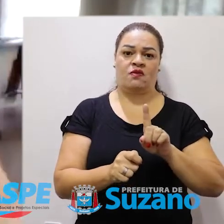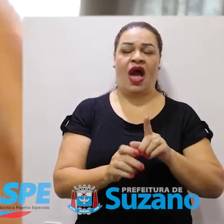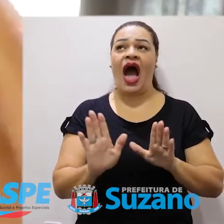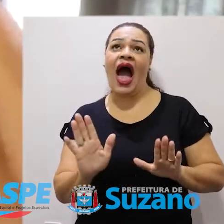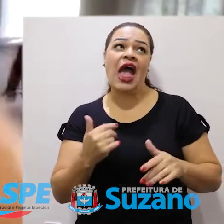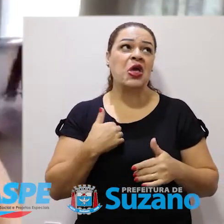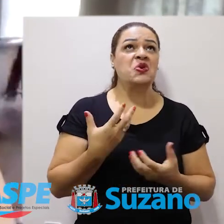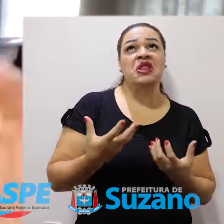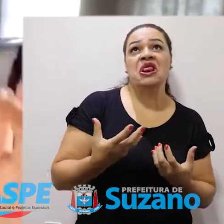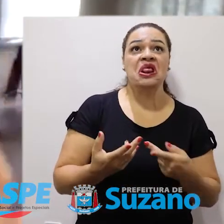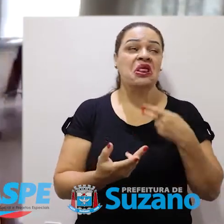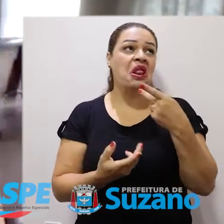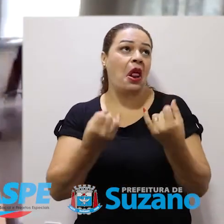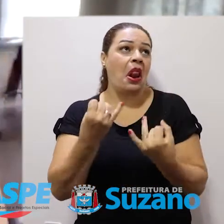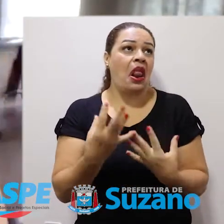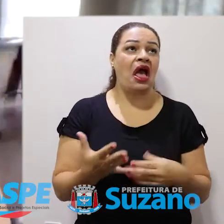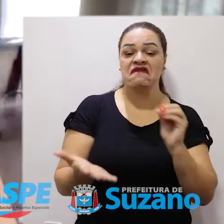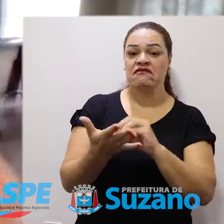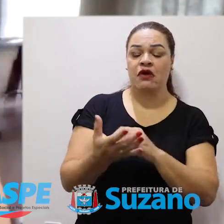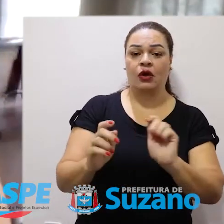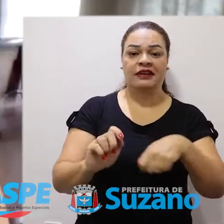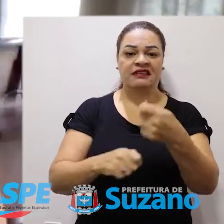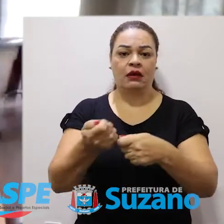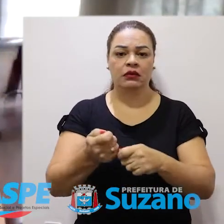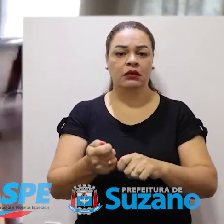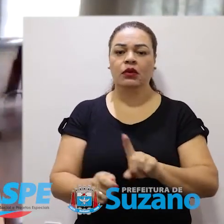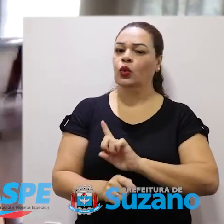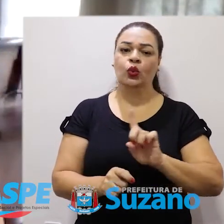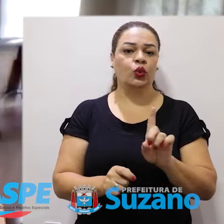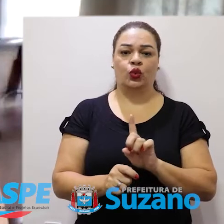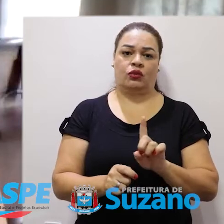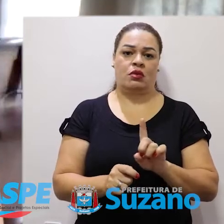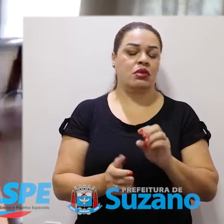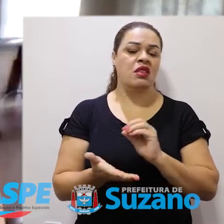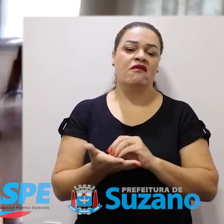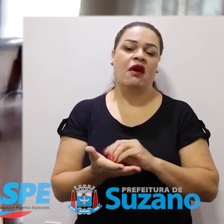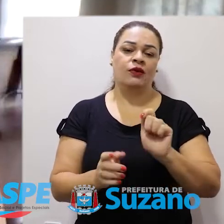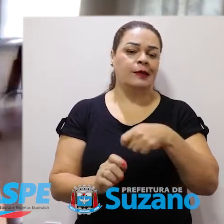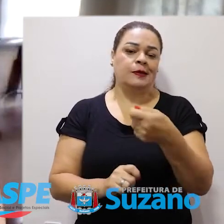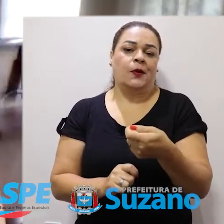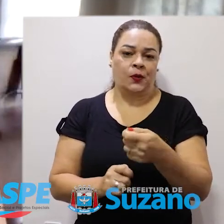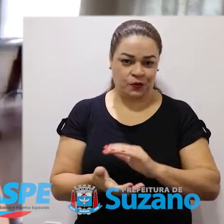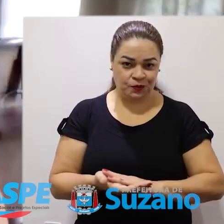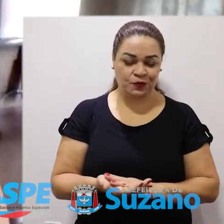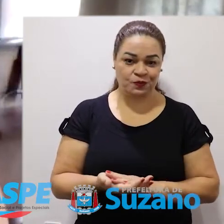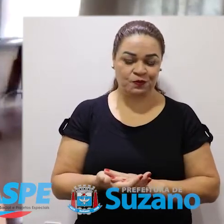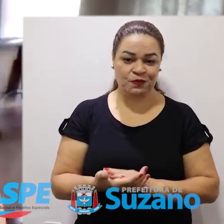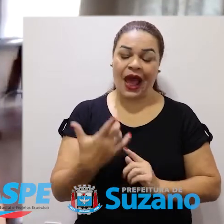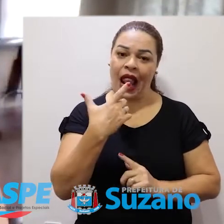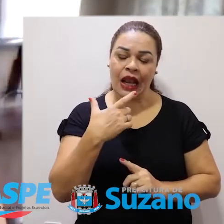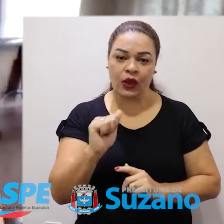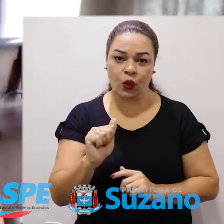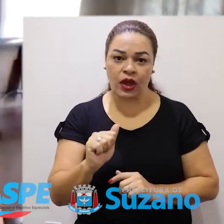às vezes eu queria dizer uma coisa e não tenho sinal. Não falta sinal em língua de sinais. língua, né, segundo um teórico